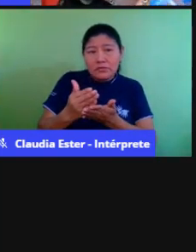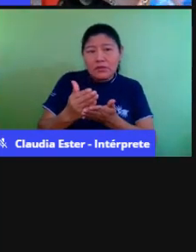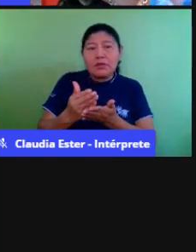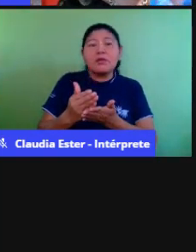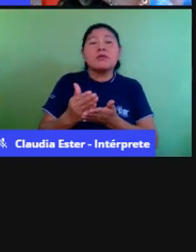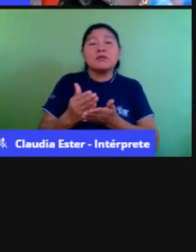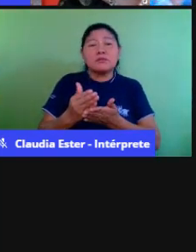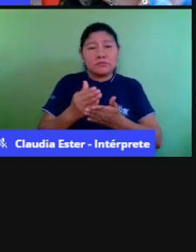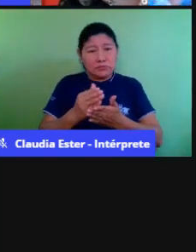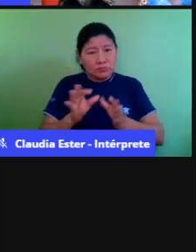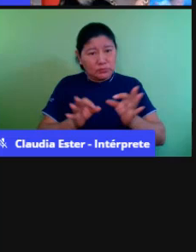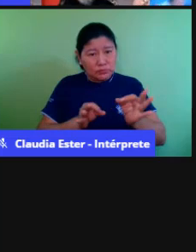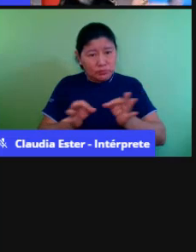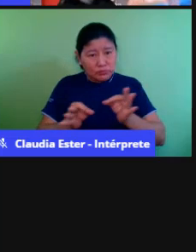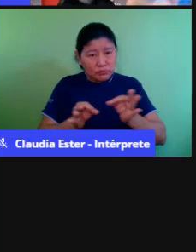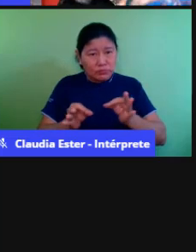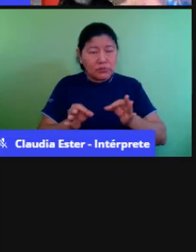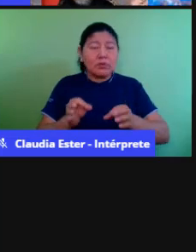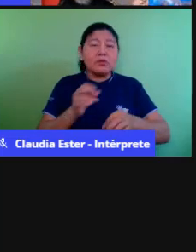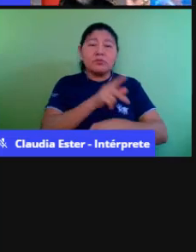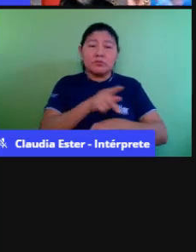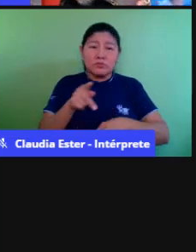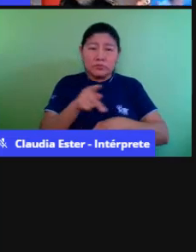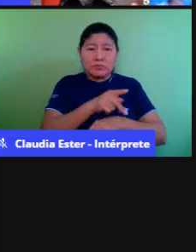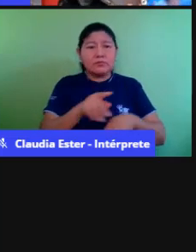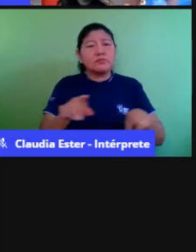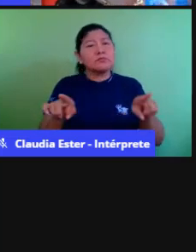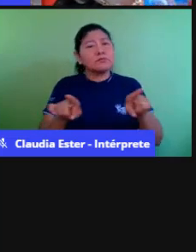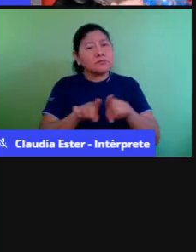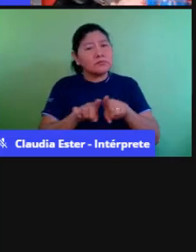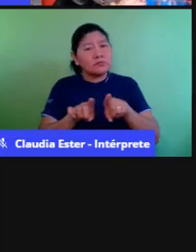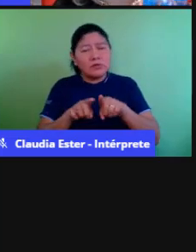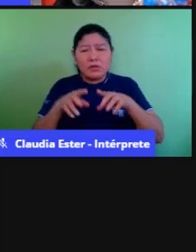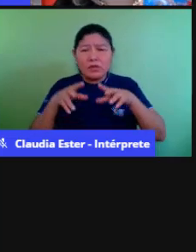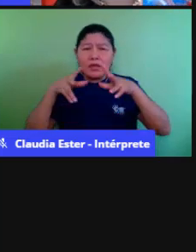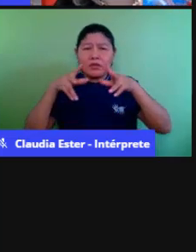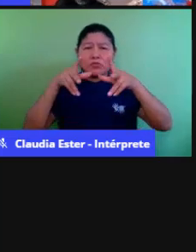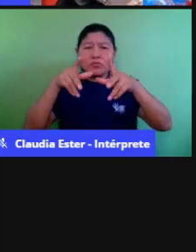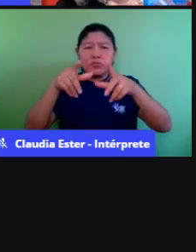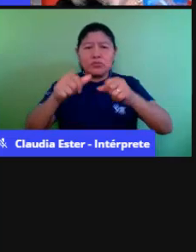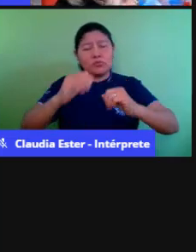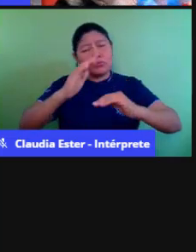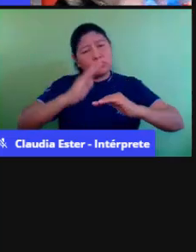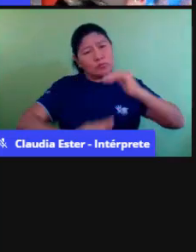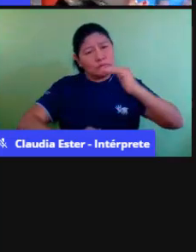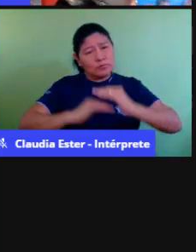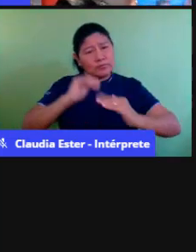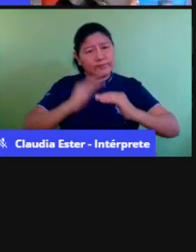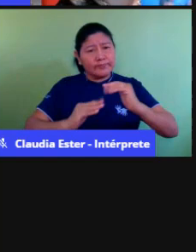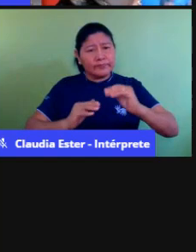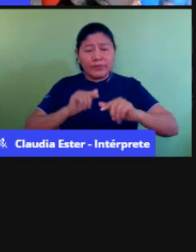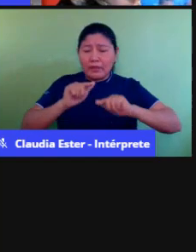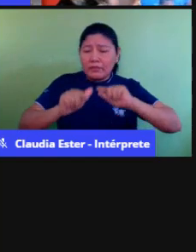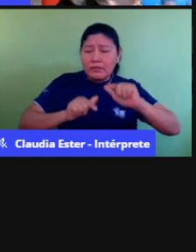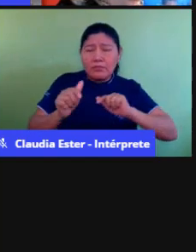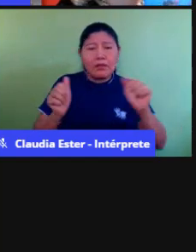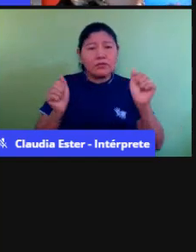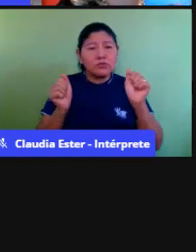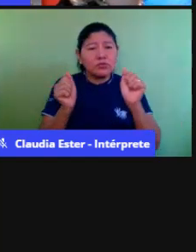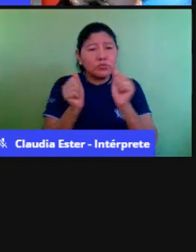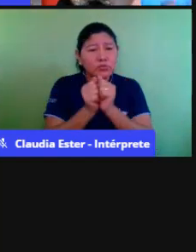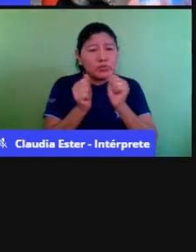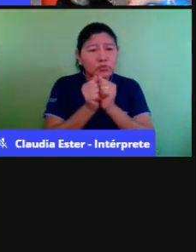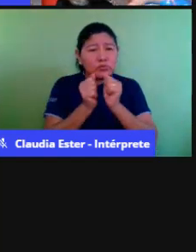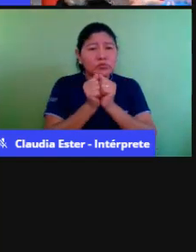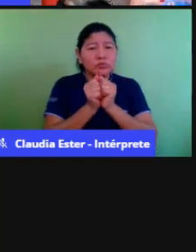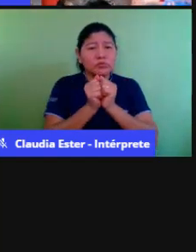aos professores todos, e não só aos professores, mas aos assistentes, coordenadores, diretores, toda a equipe da